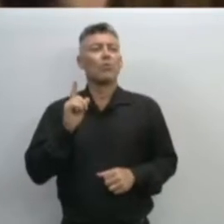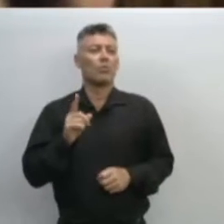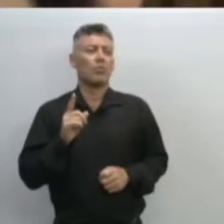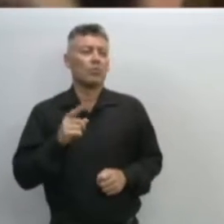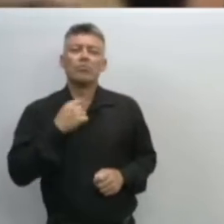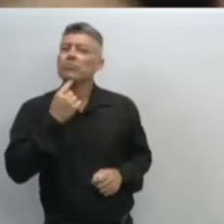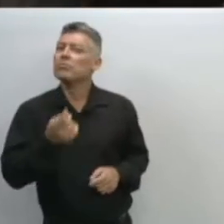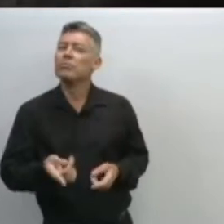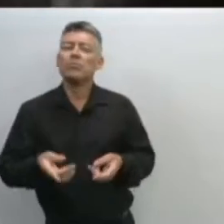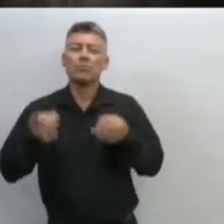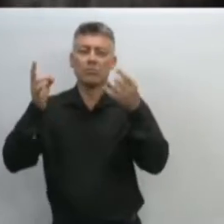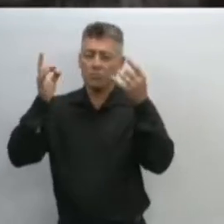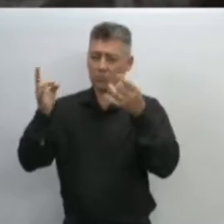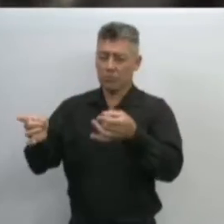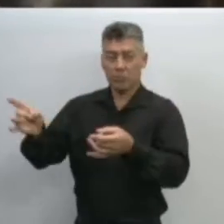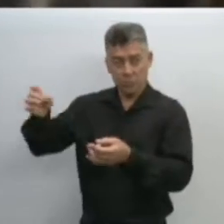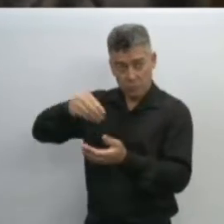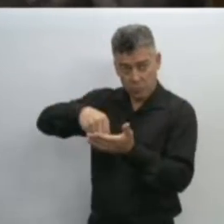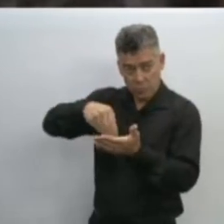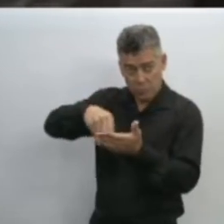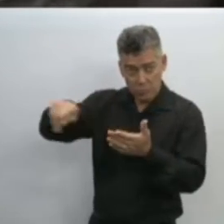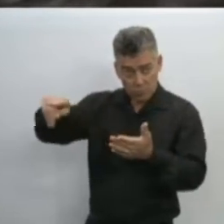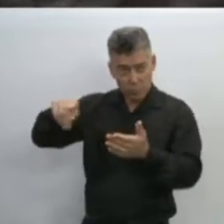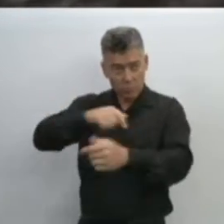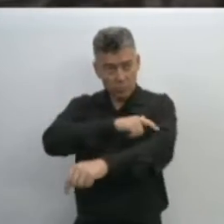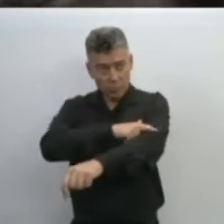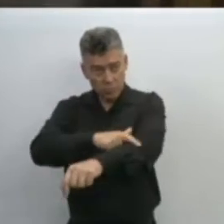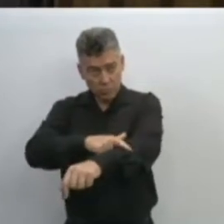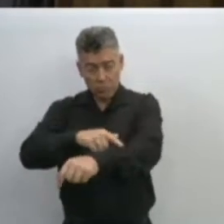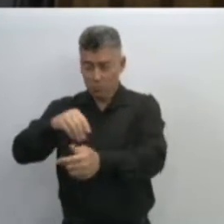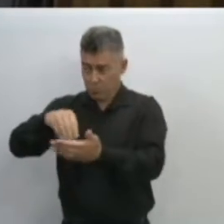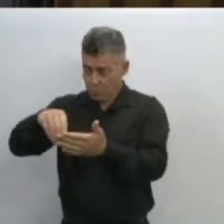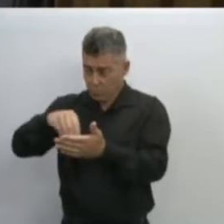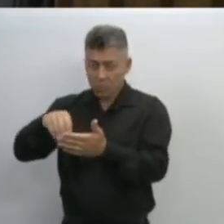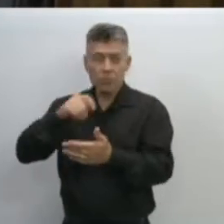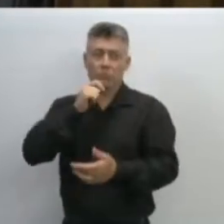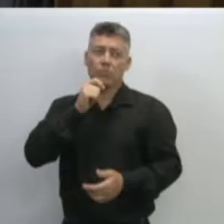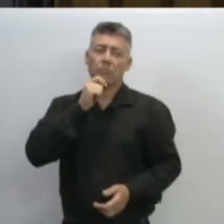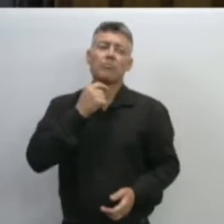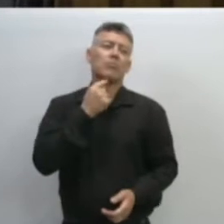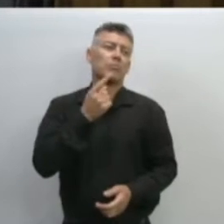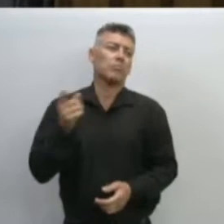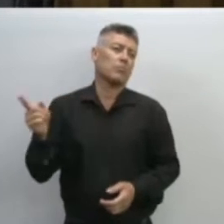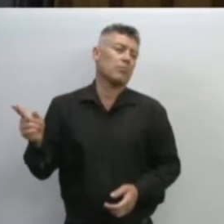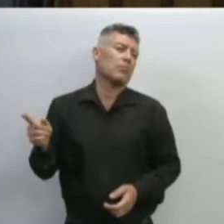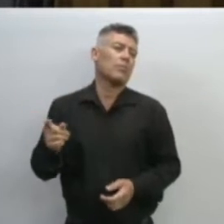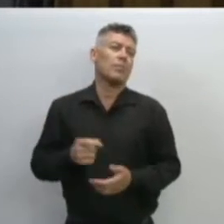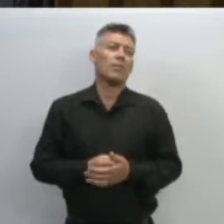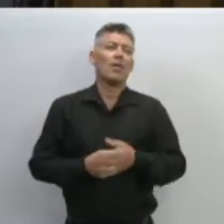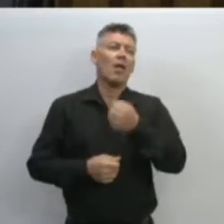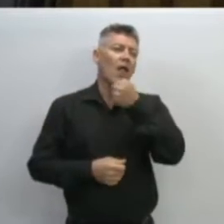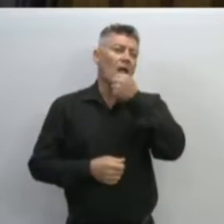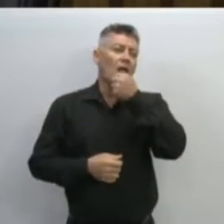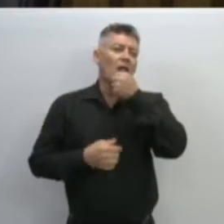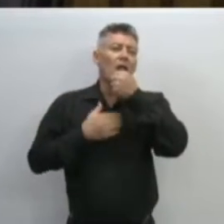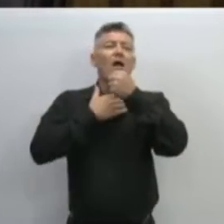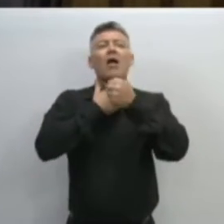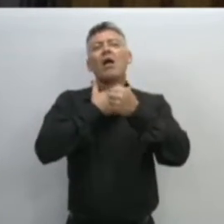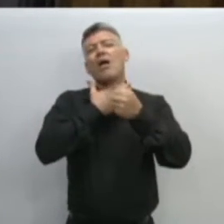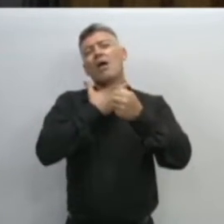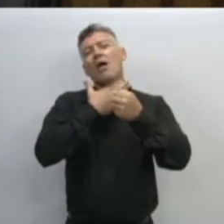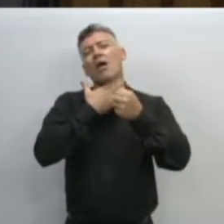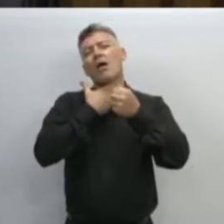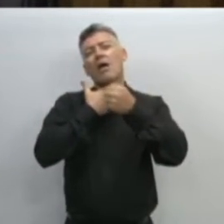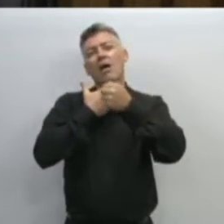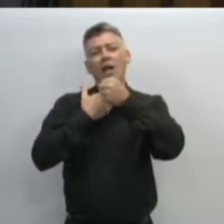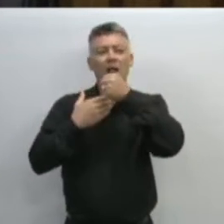foi cumprida por parte da Secretaria Municipal de Educação. Eu pediria só se pudesse aumentar um pouquinho o volume, que eu estou um pouquinho sem voz, mas